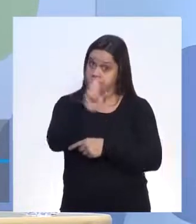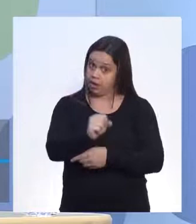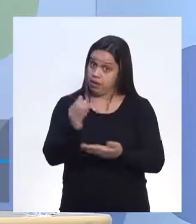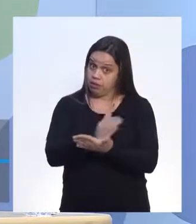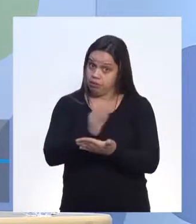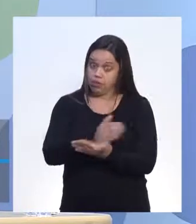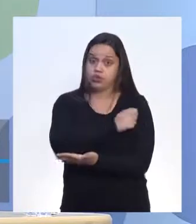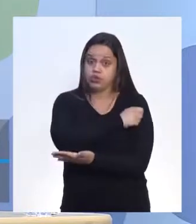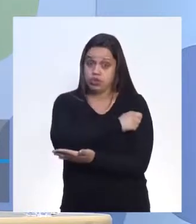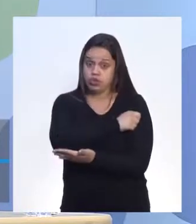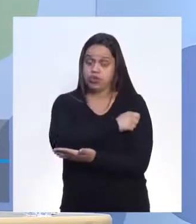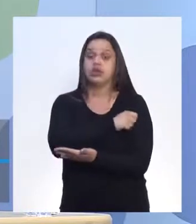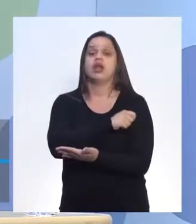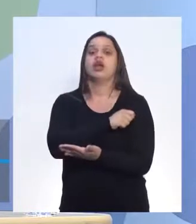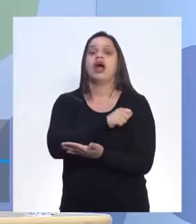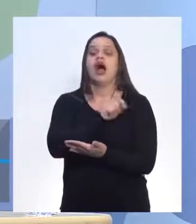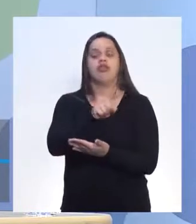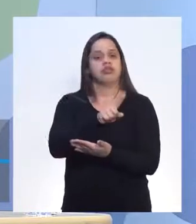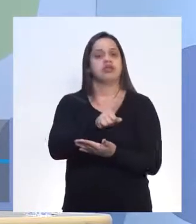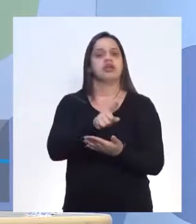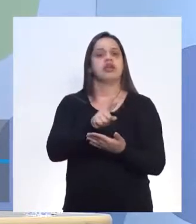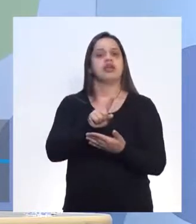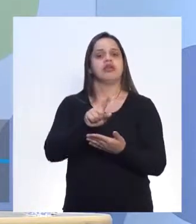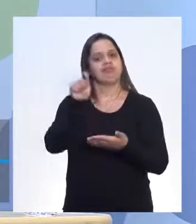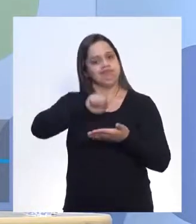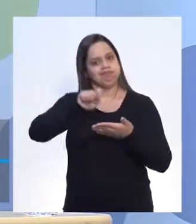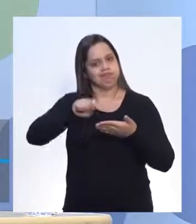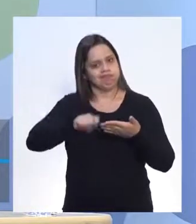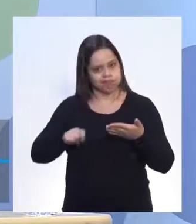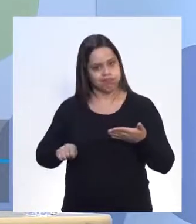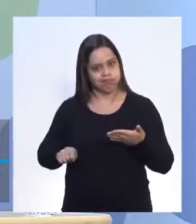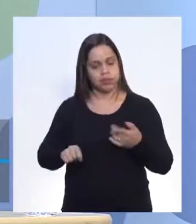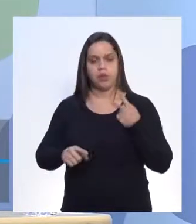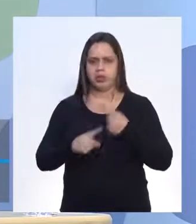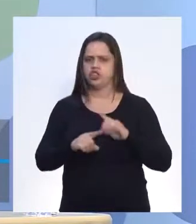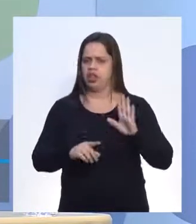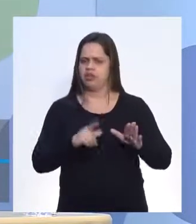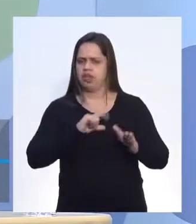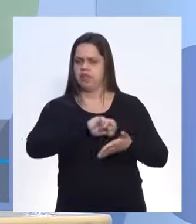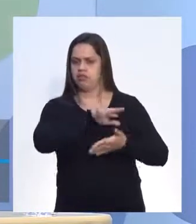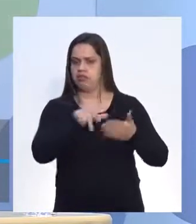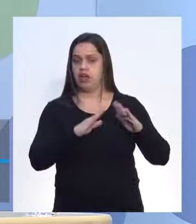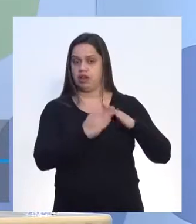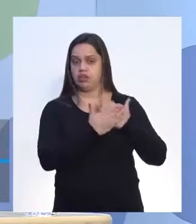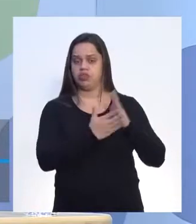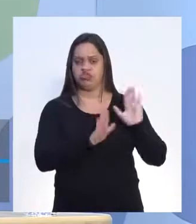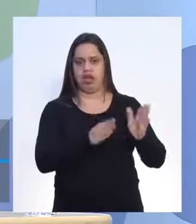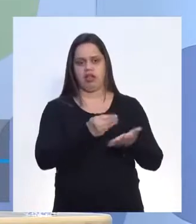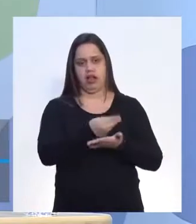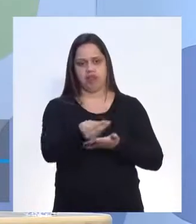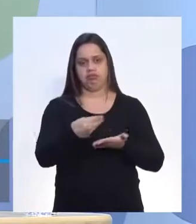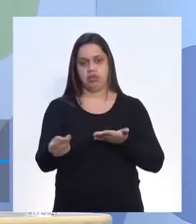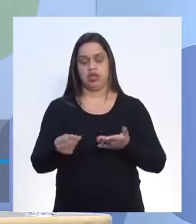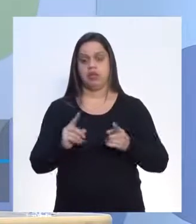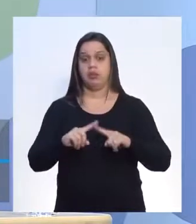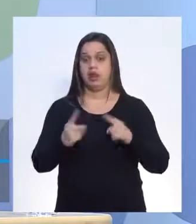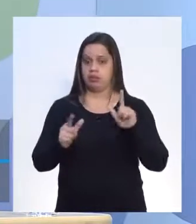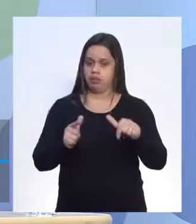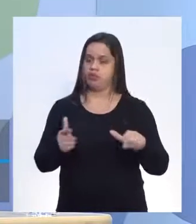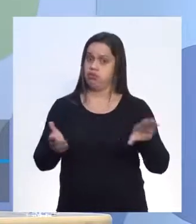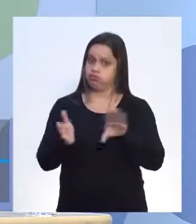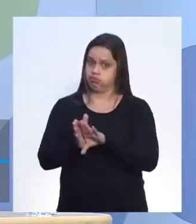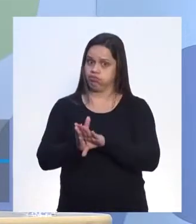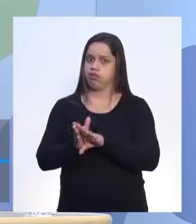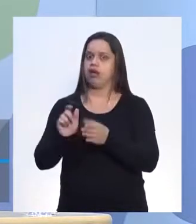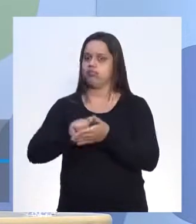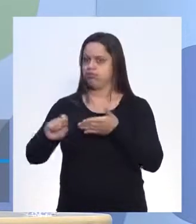que chegar o caderno do aluno, que já está sendo entregue, né? Muitas escolas já estão entregando esse caderno, assim que chegar para vocês, vocês preenchem, mas